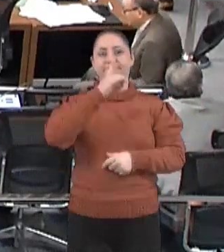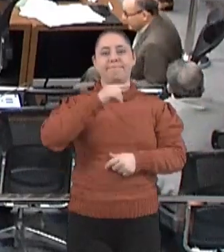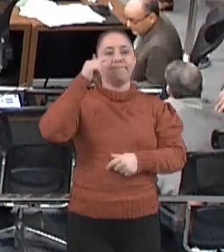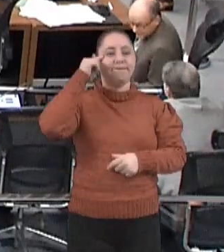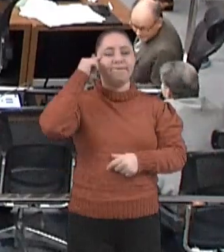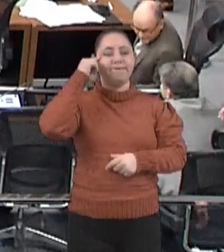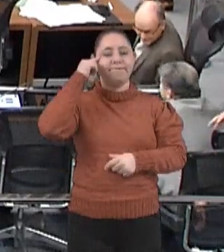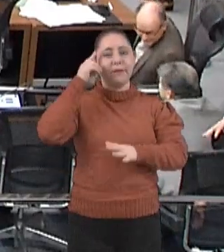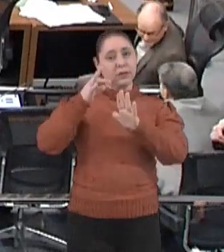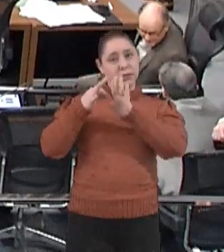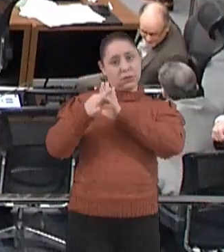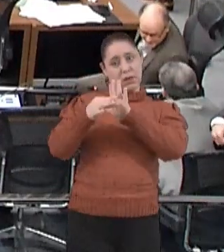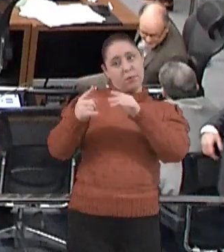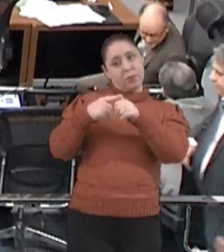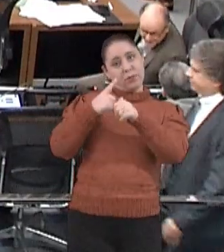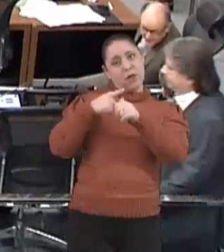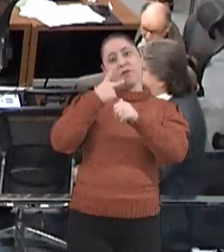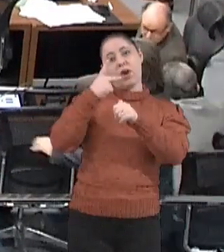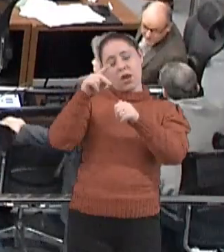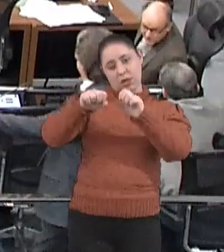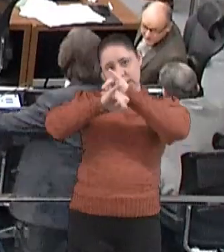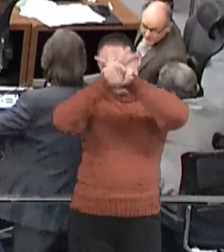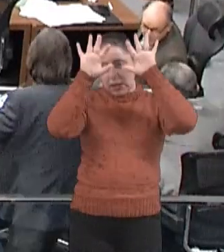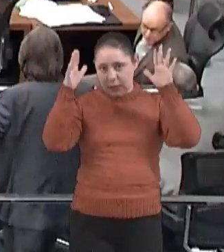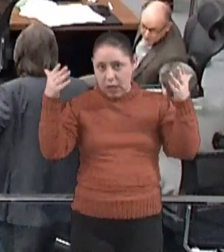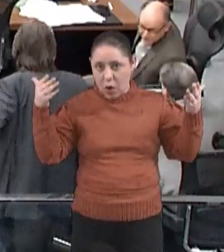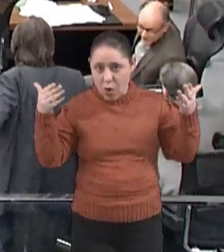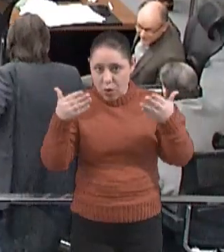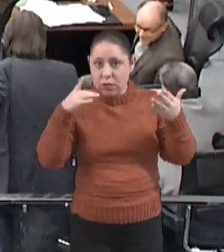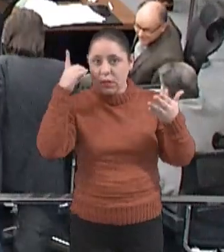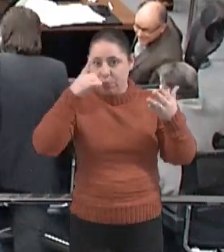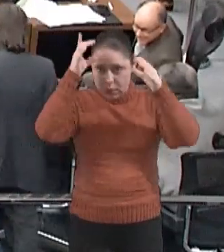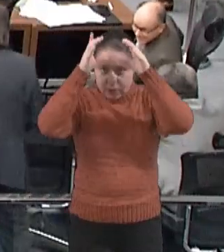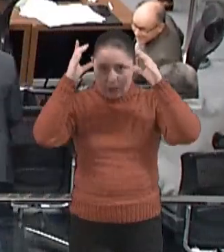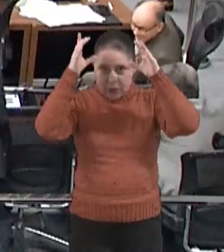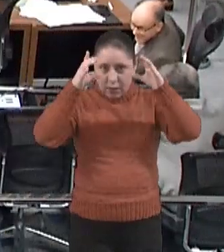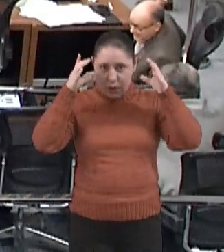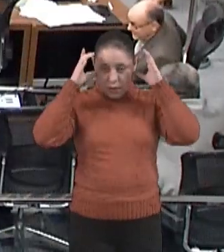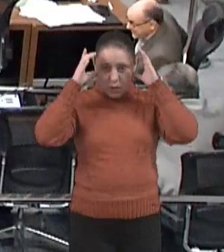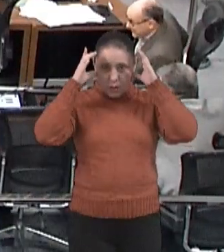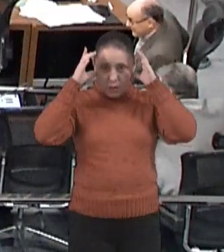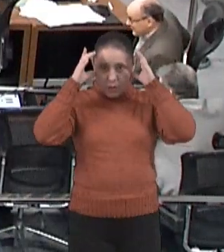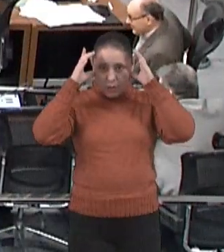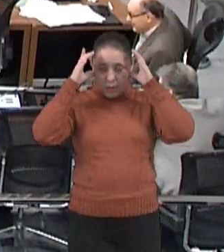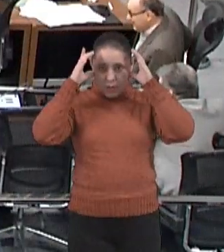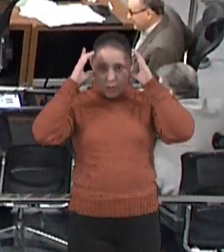eu fui citado, em primeiro lugar, eu quero deixar bem claro aqui para o deputado Caravina, quem trouxe